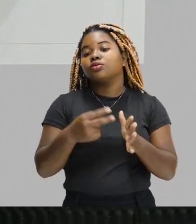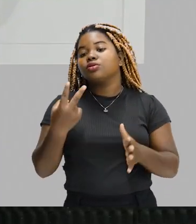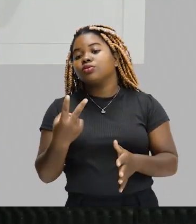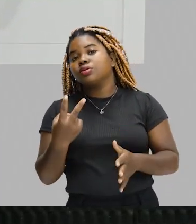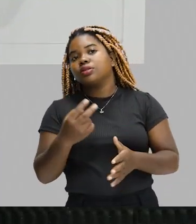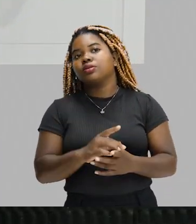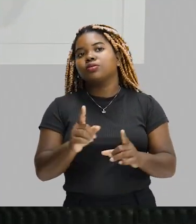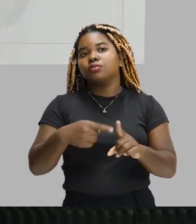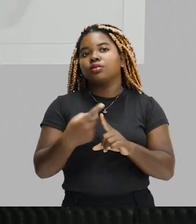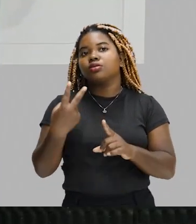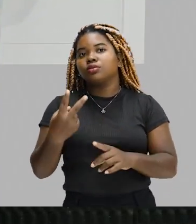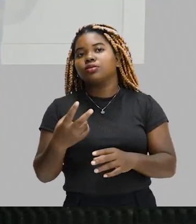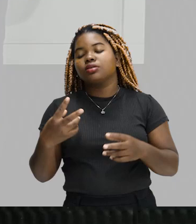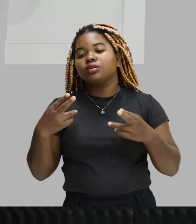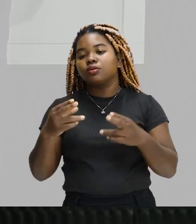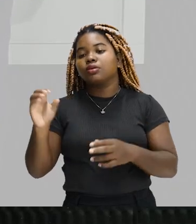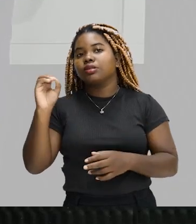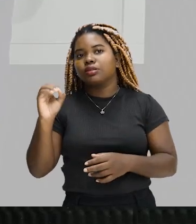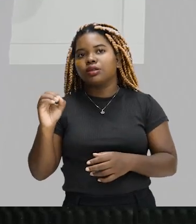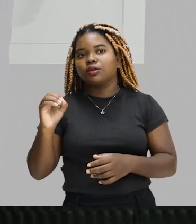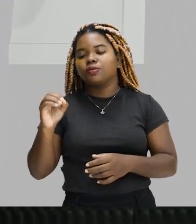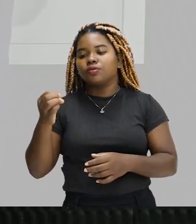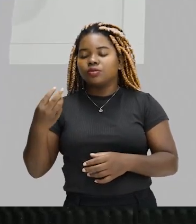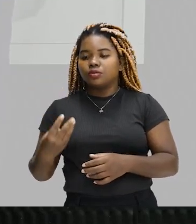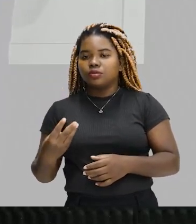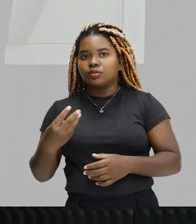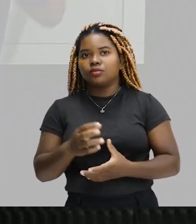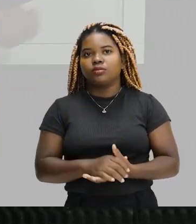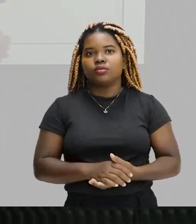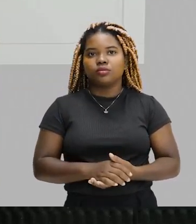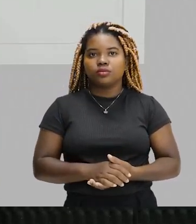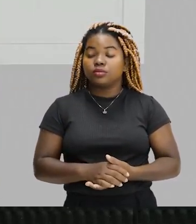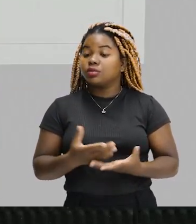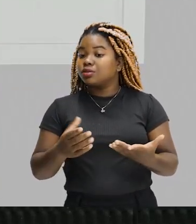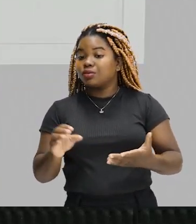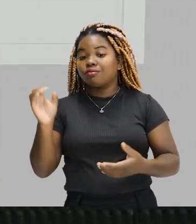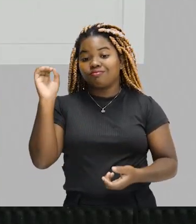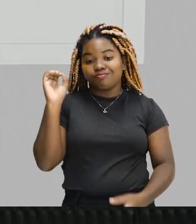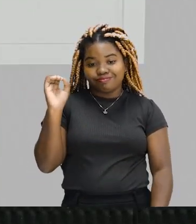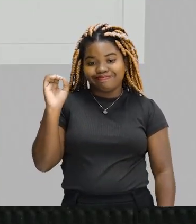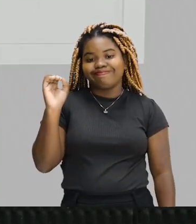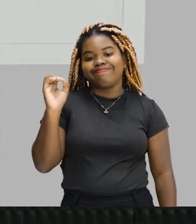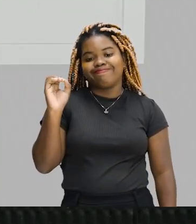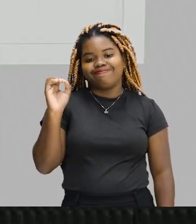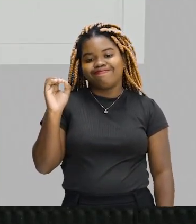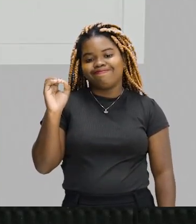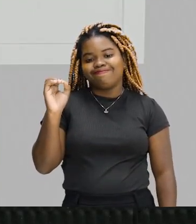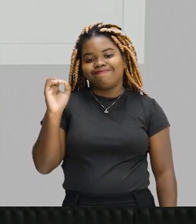0 sobre 3, que é 0. Bom,